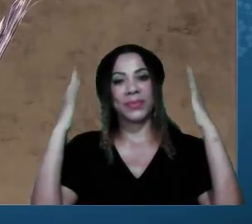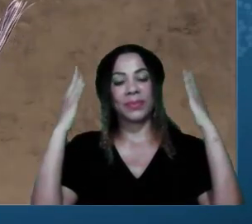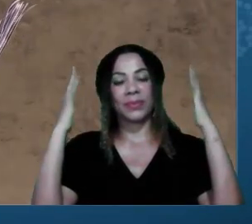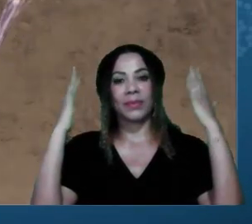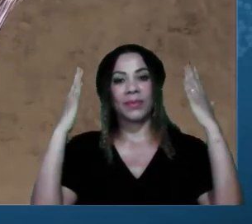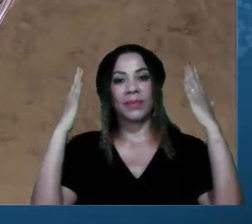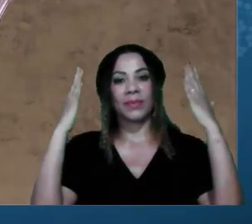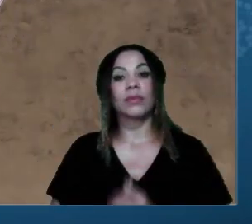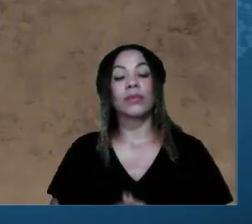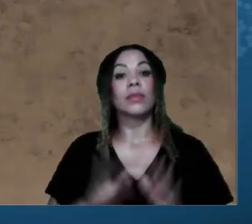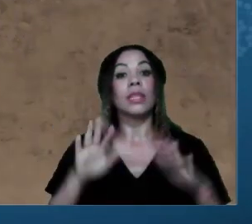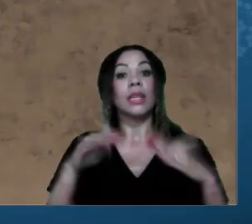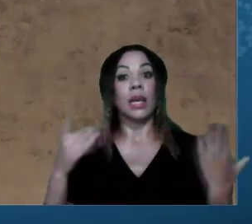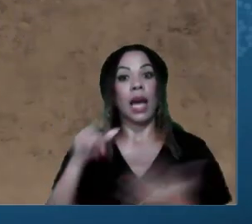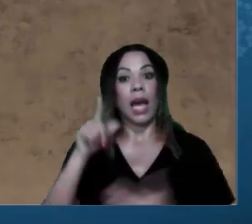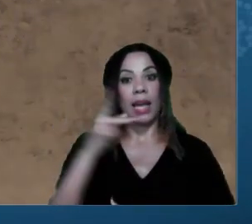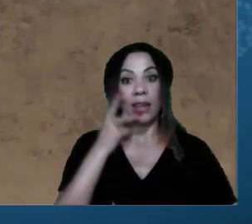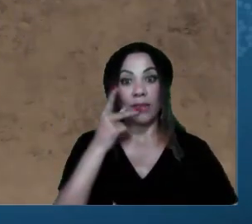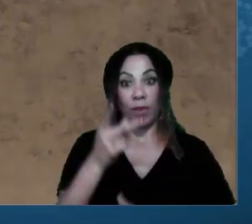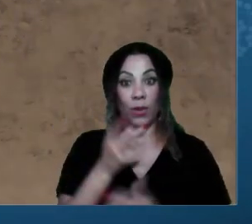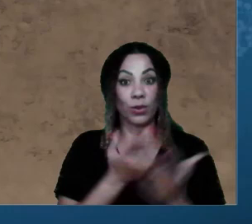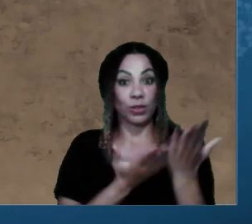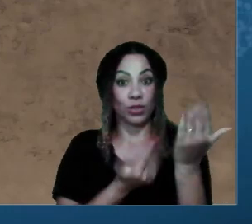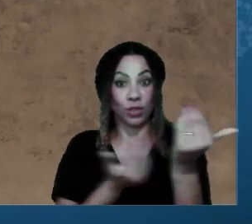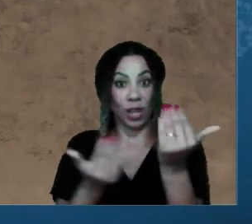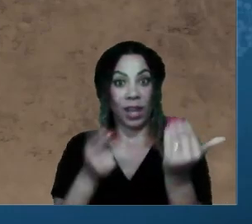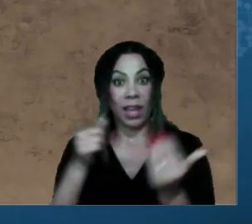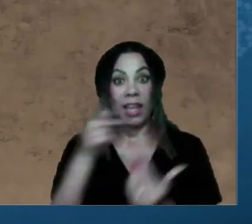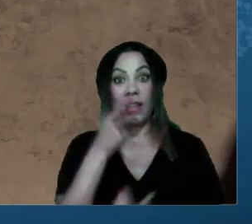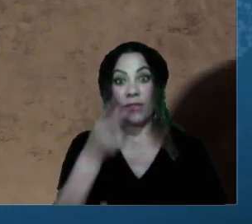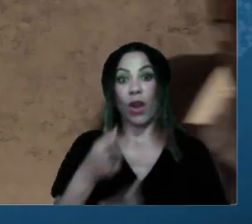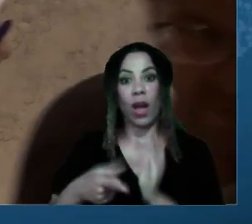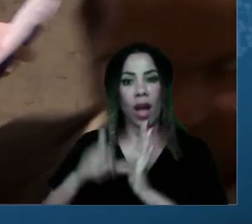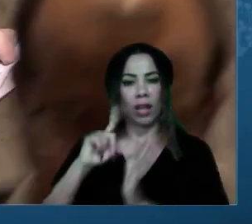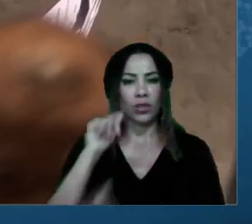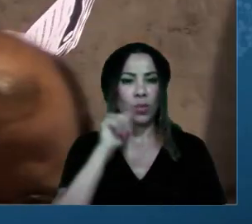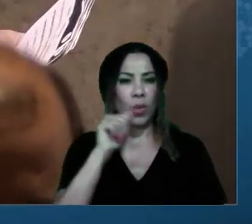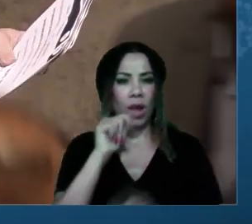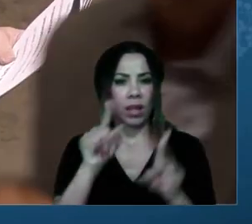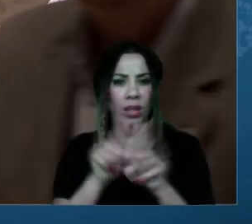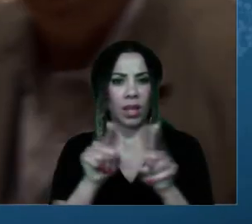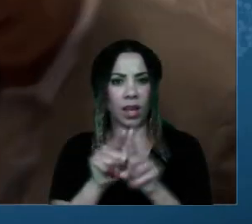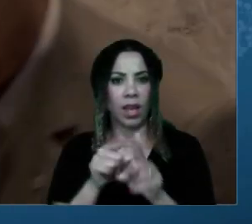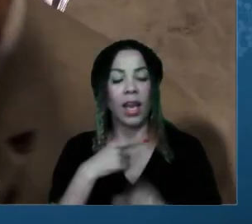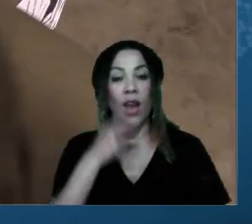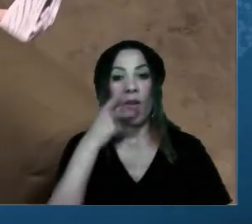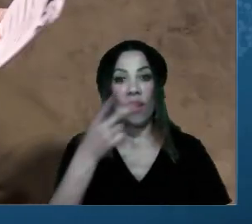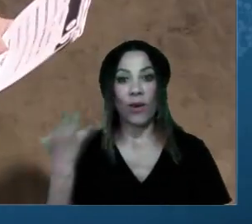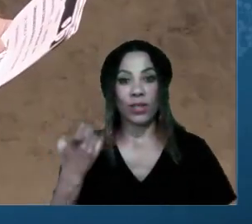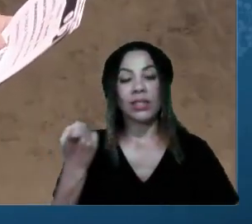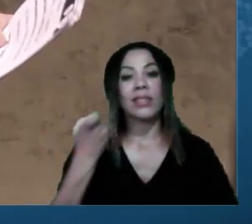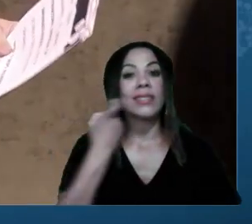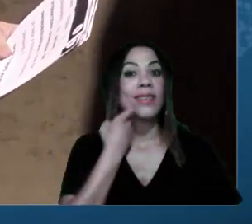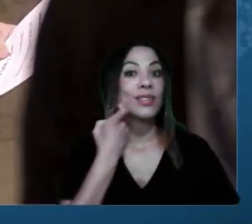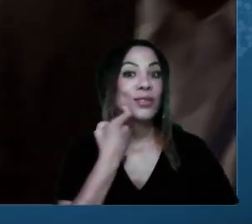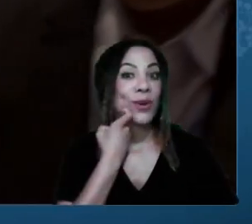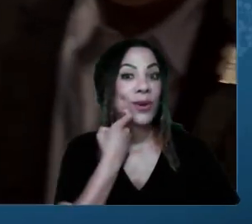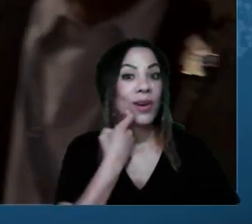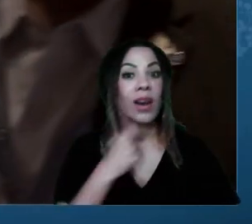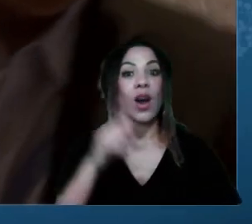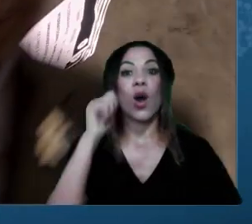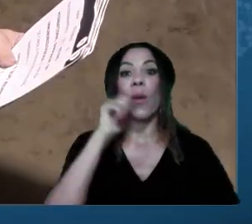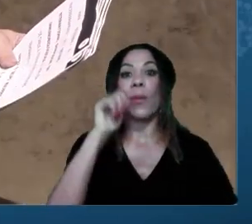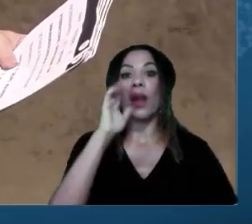Gente, já que ele falou de jovens, ele falou antes de mulheres também, né? Eu não falei que sextou? Mulheres de Chico,